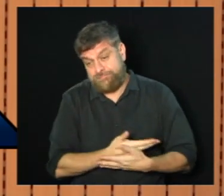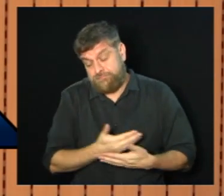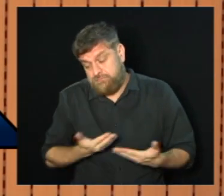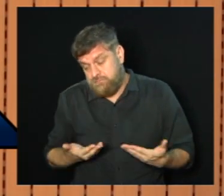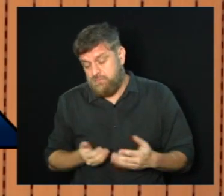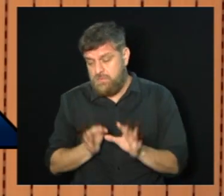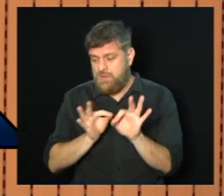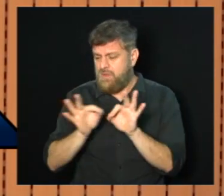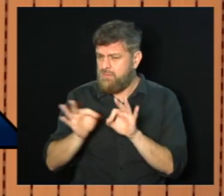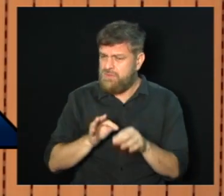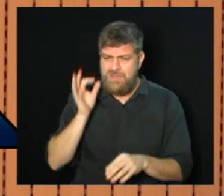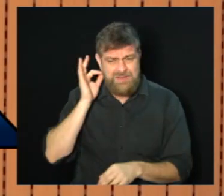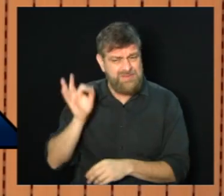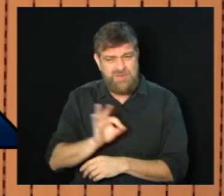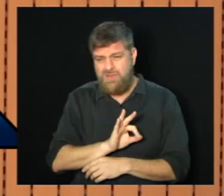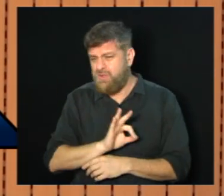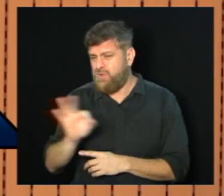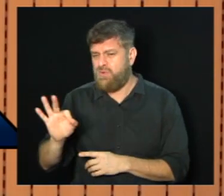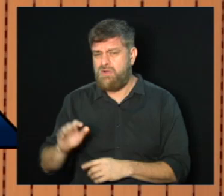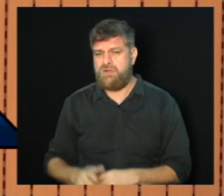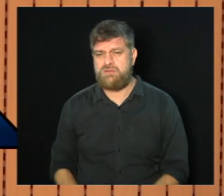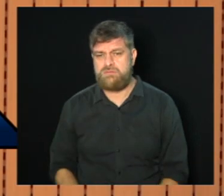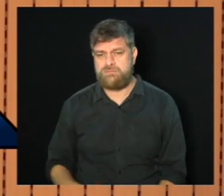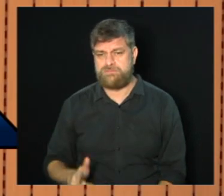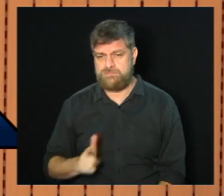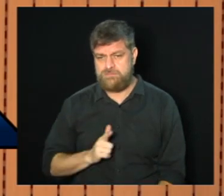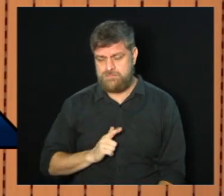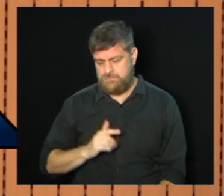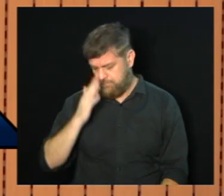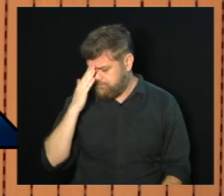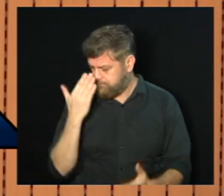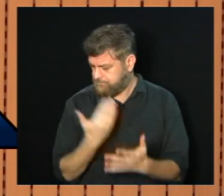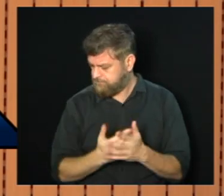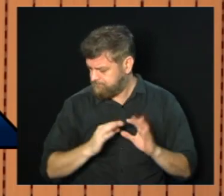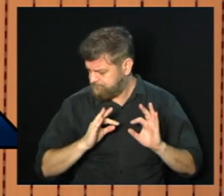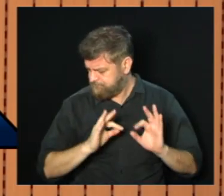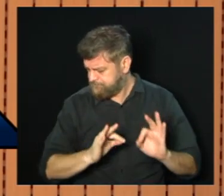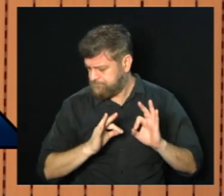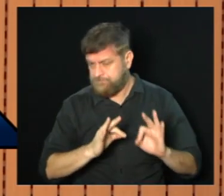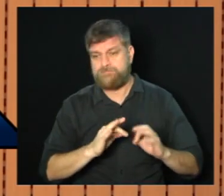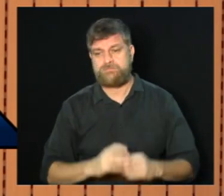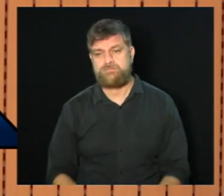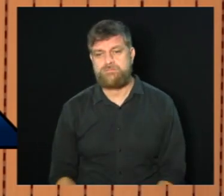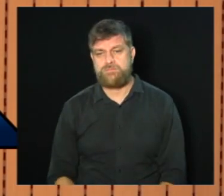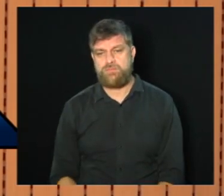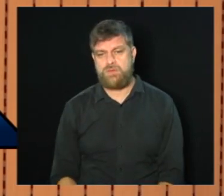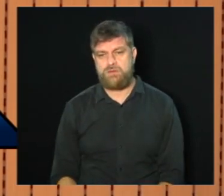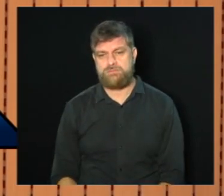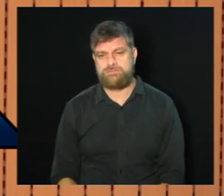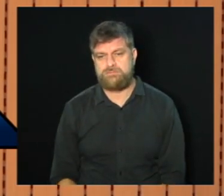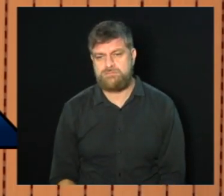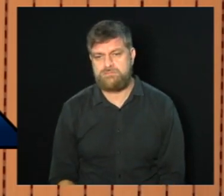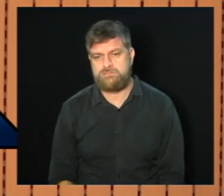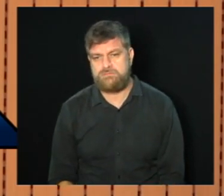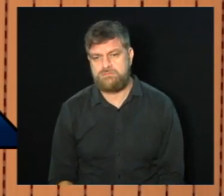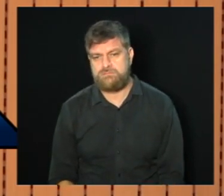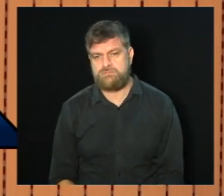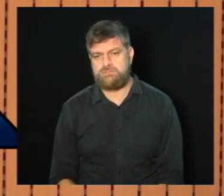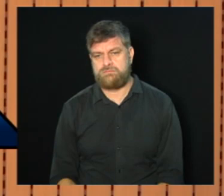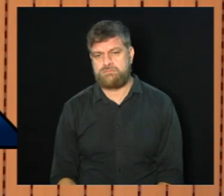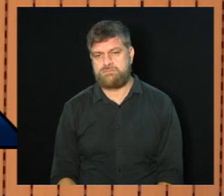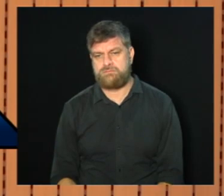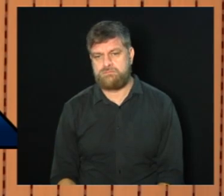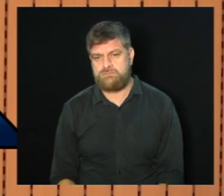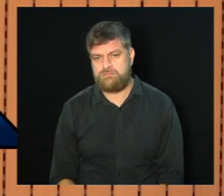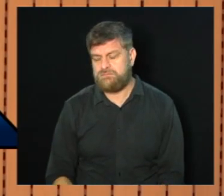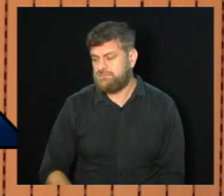bom, sem sombra de dúvida alguma, e, com toda certeza, não vai dar certo.